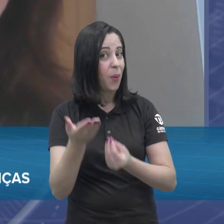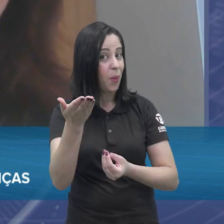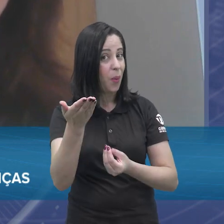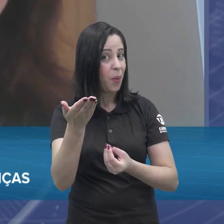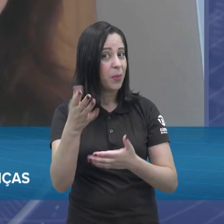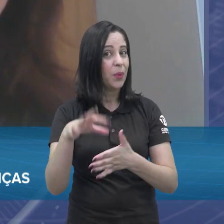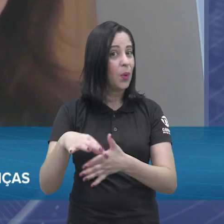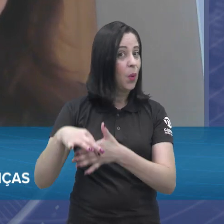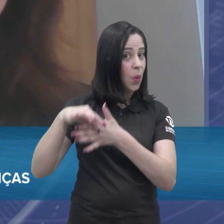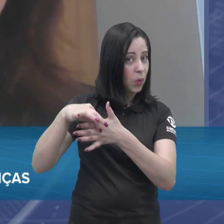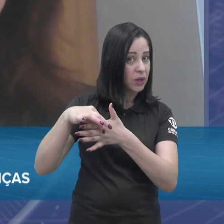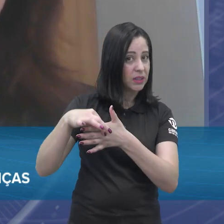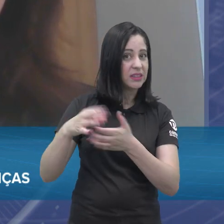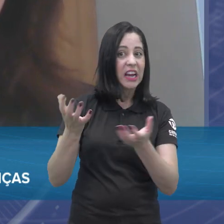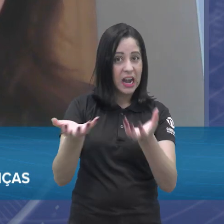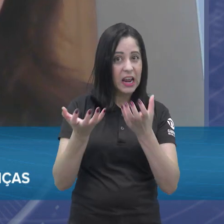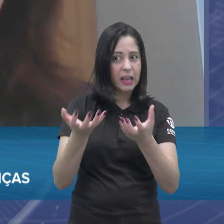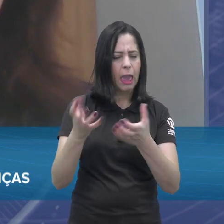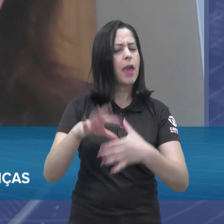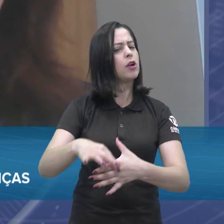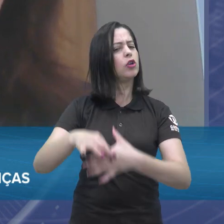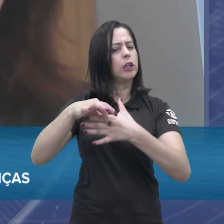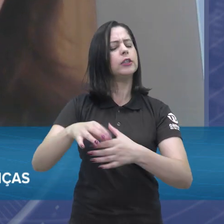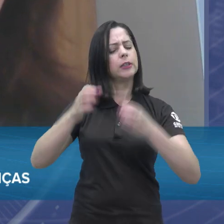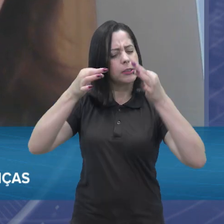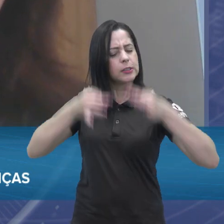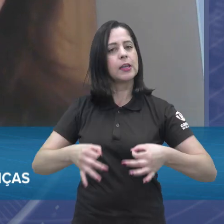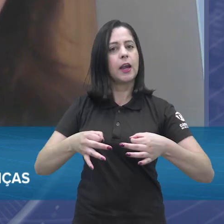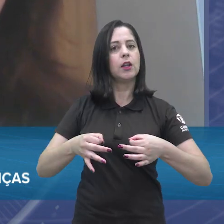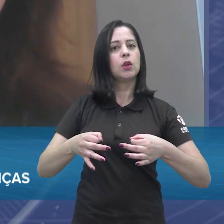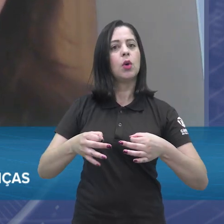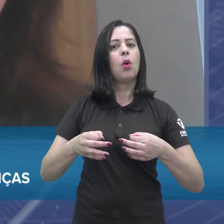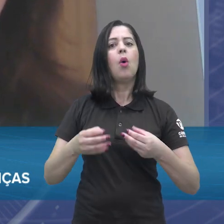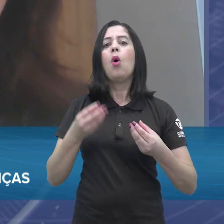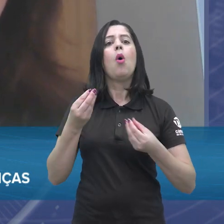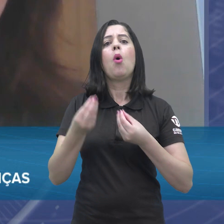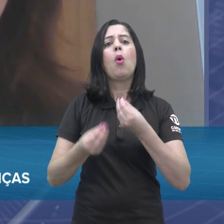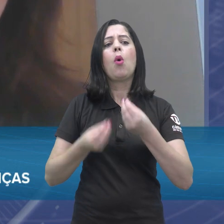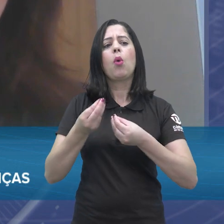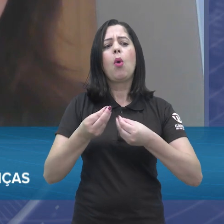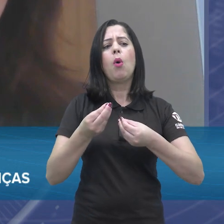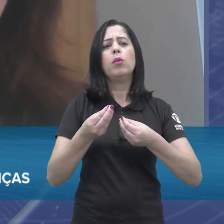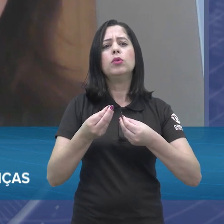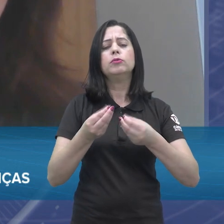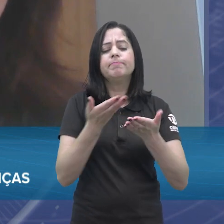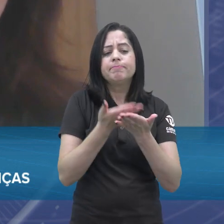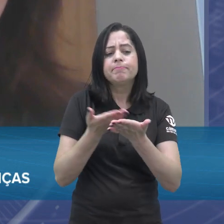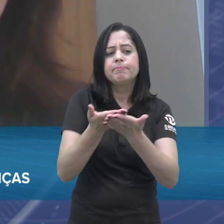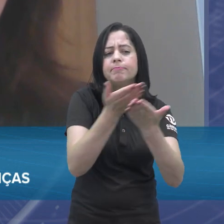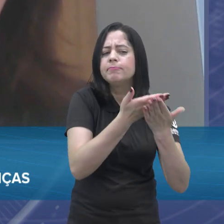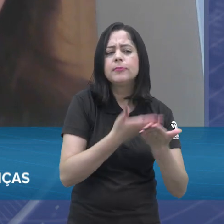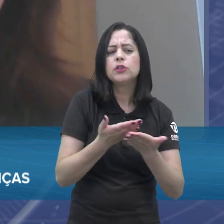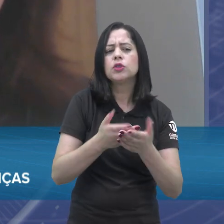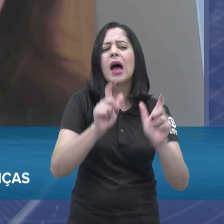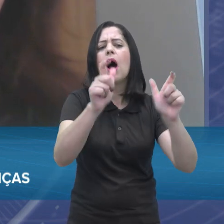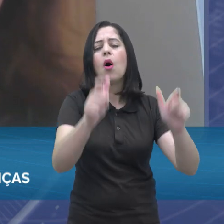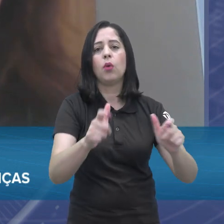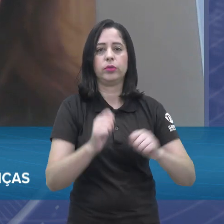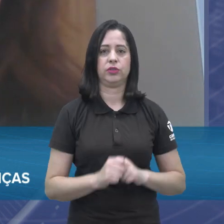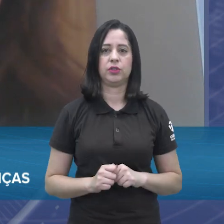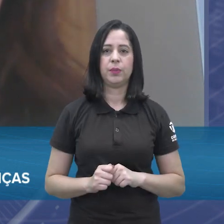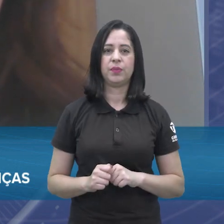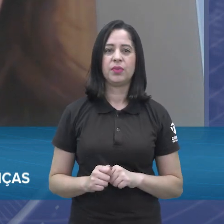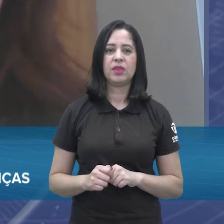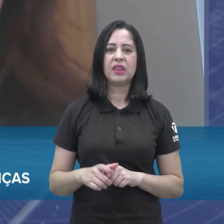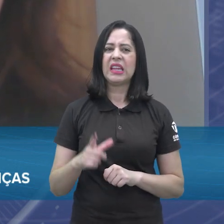agora, mas as pessoas que querem se transformar em líderes, onde elas podem buscar esse conhecimento? Tem